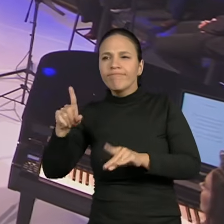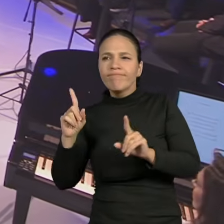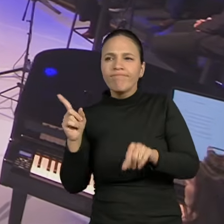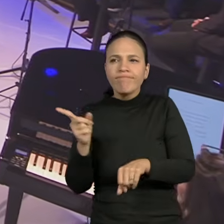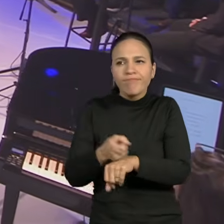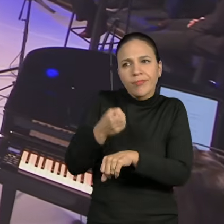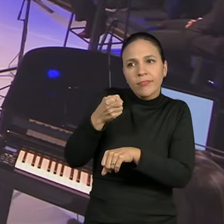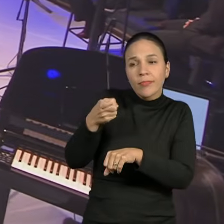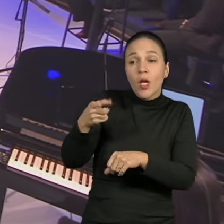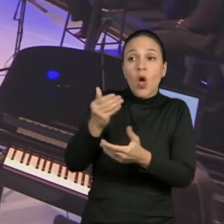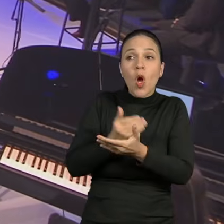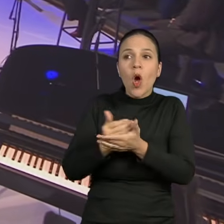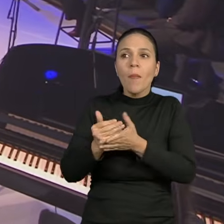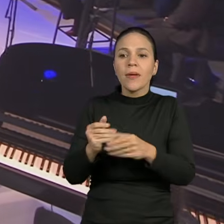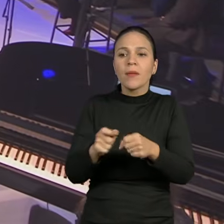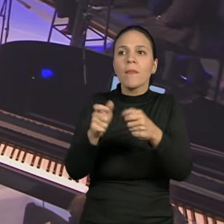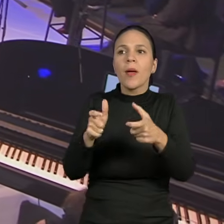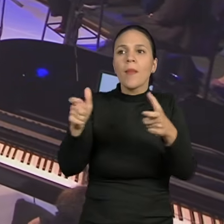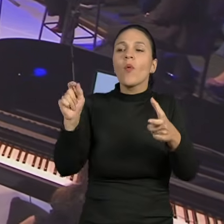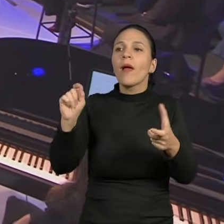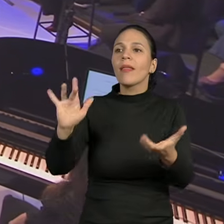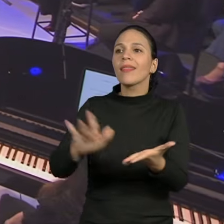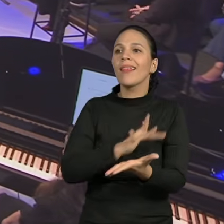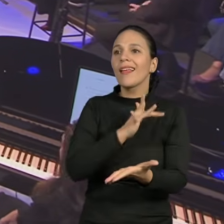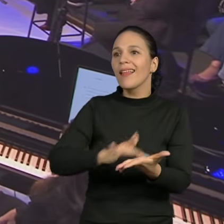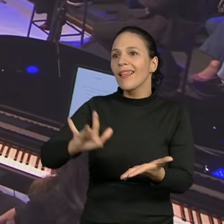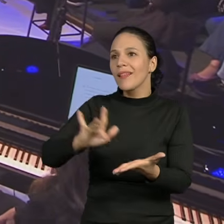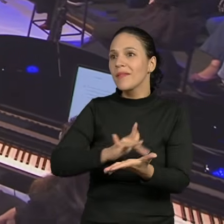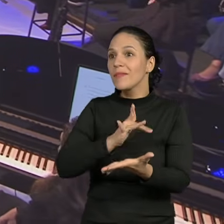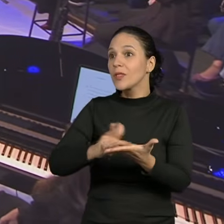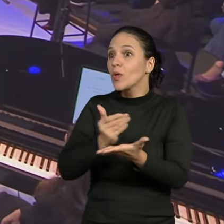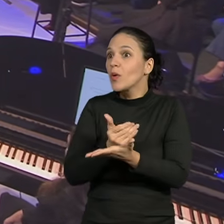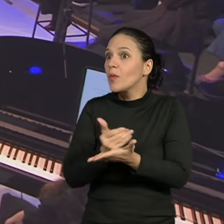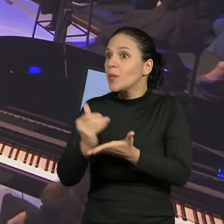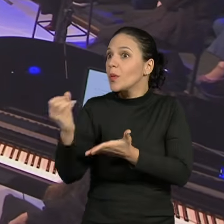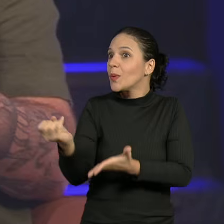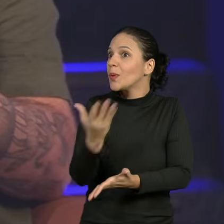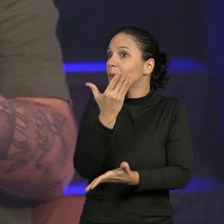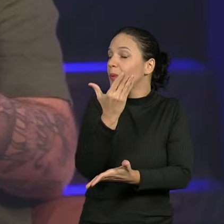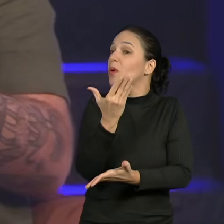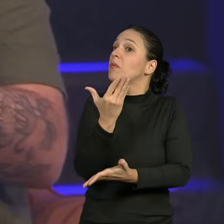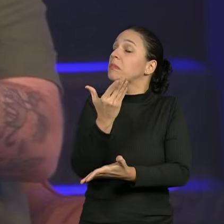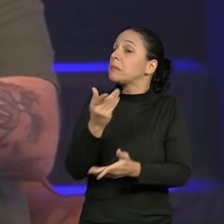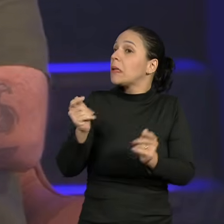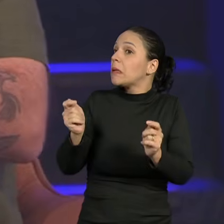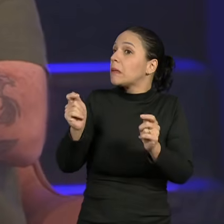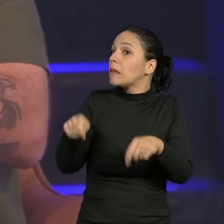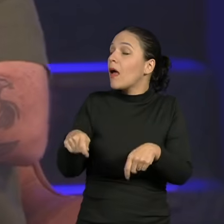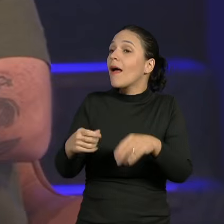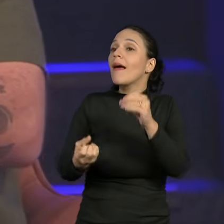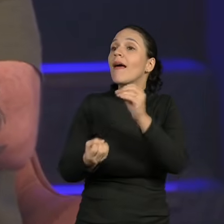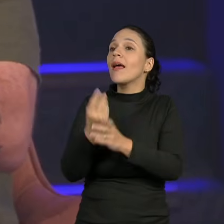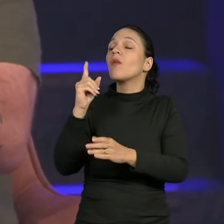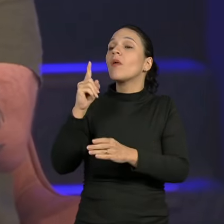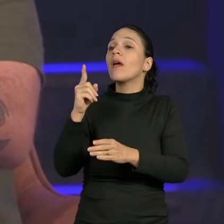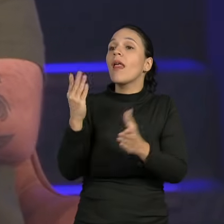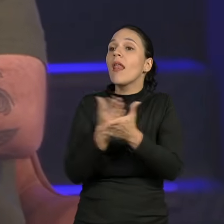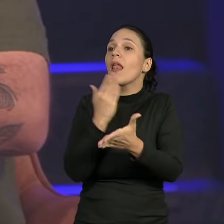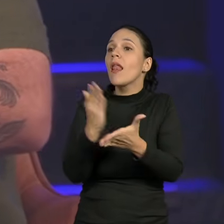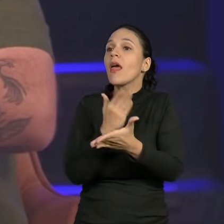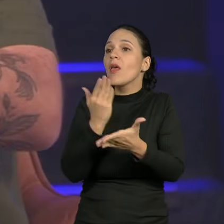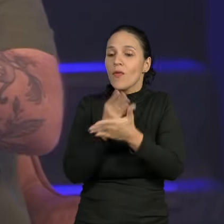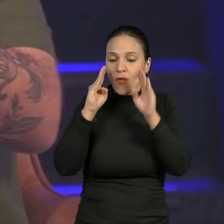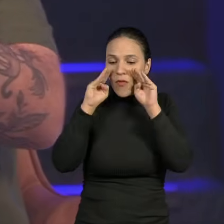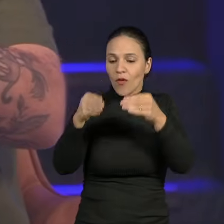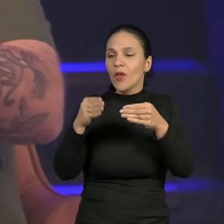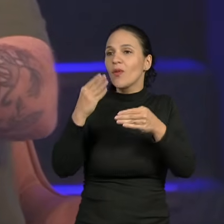mercado que estava em ebulição, que era o mercado dos tablets, que estava chegando, e a possibilidade de fazer livro digital infantil.